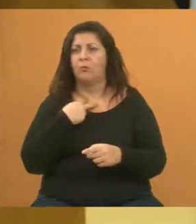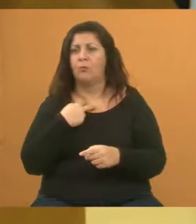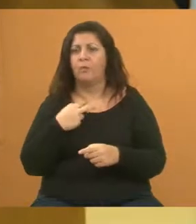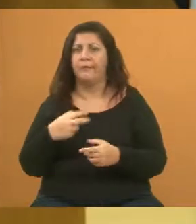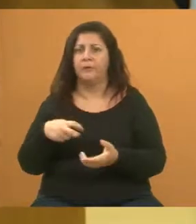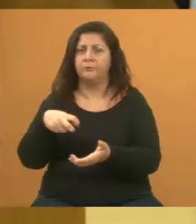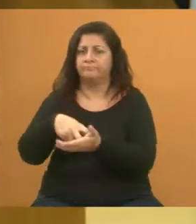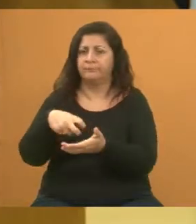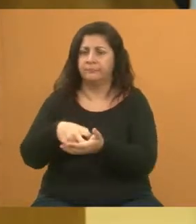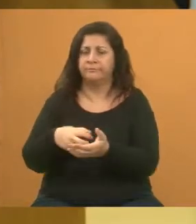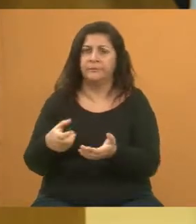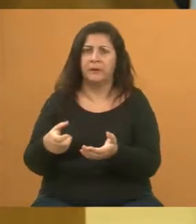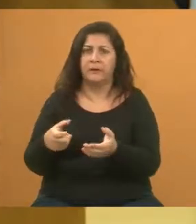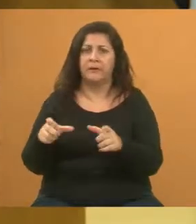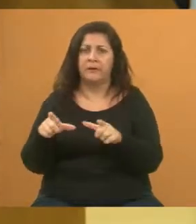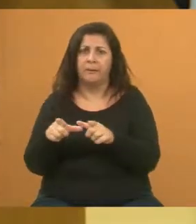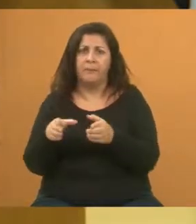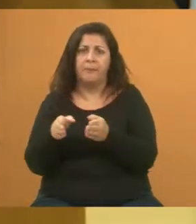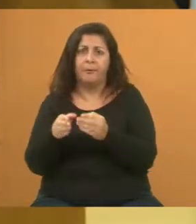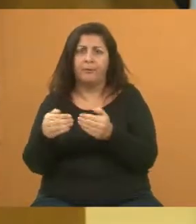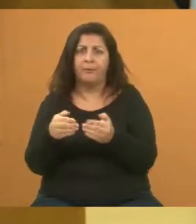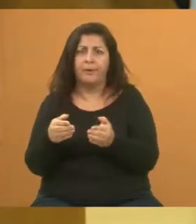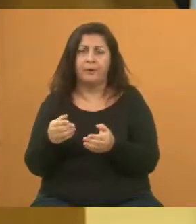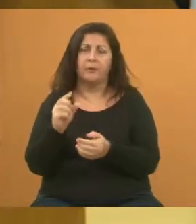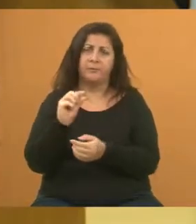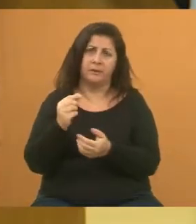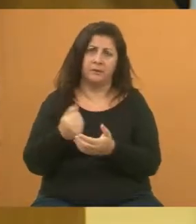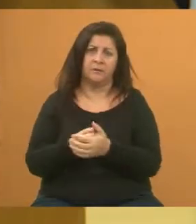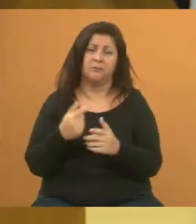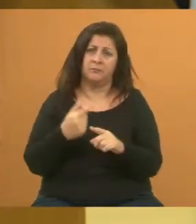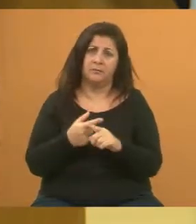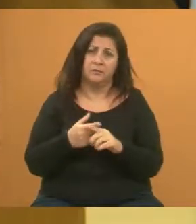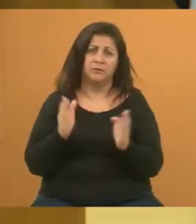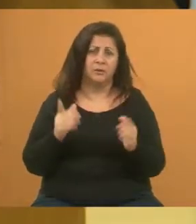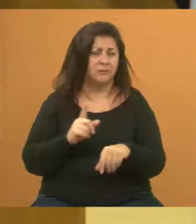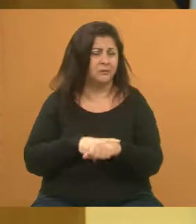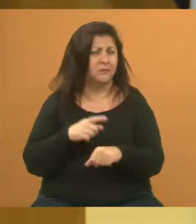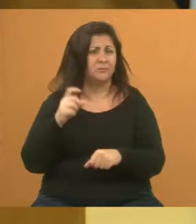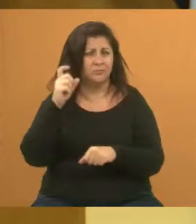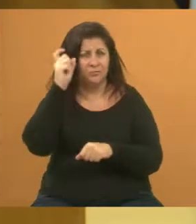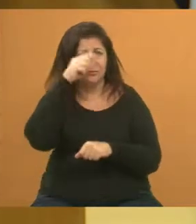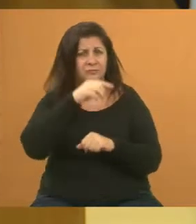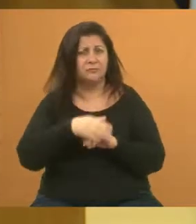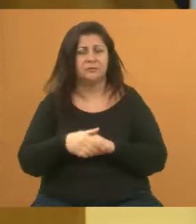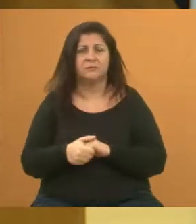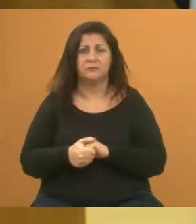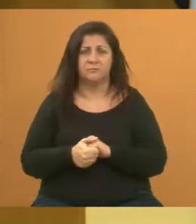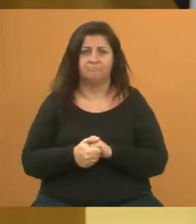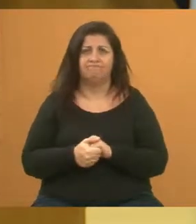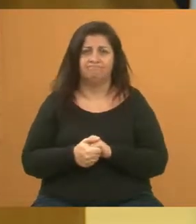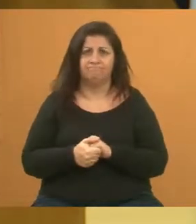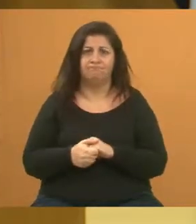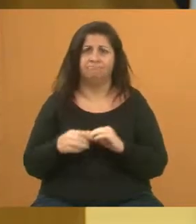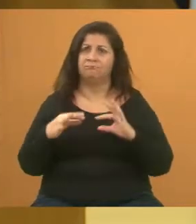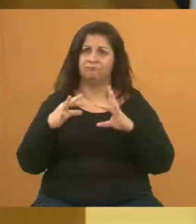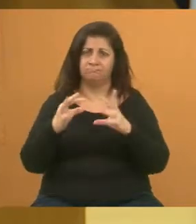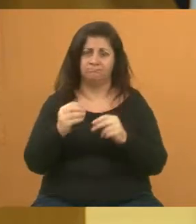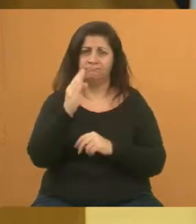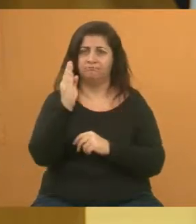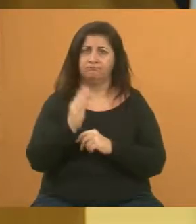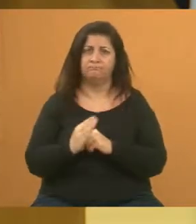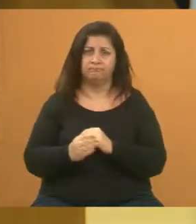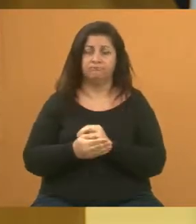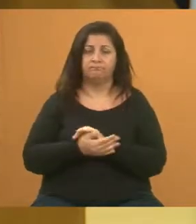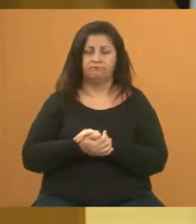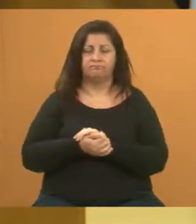de uma certa forma os nossos comerciantes, que já vivem um momento difícil, né? Dessa crise nacional aí,